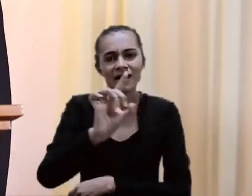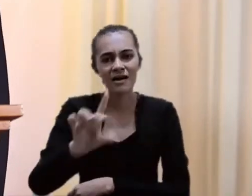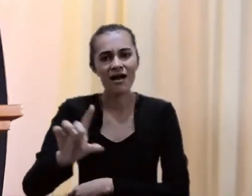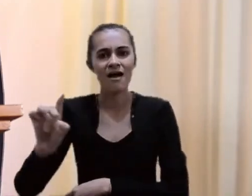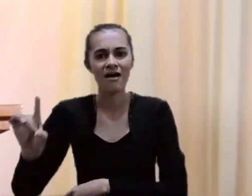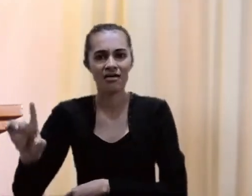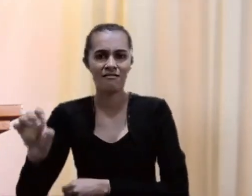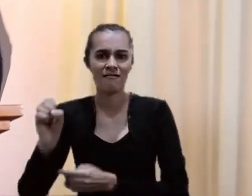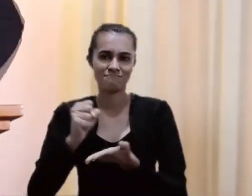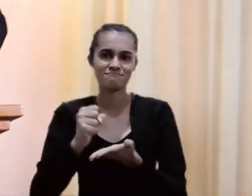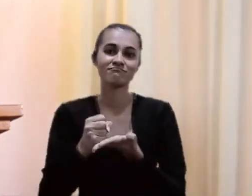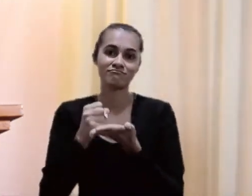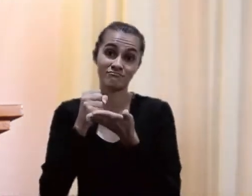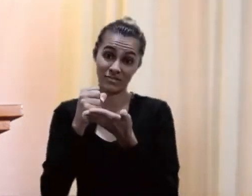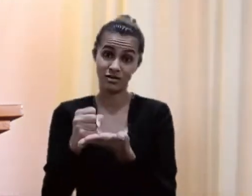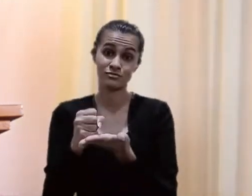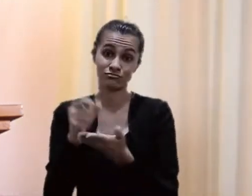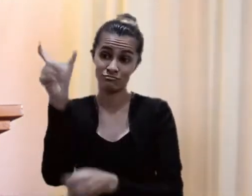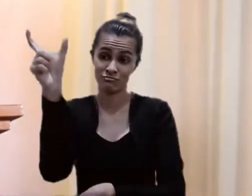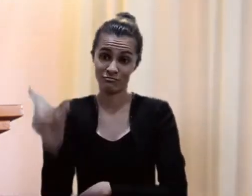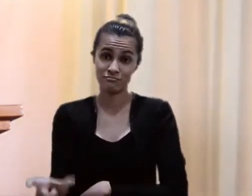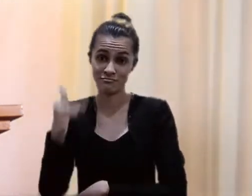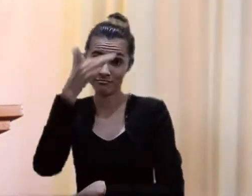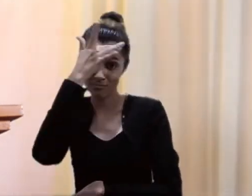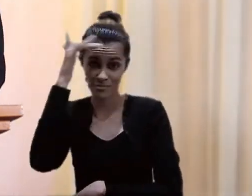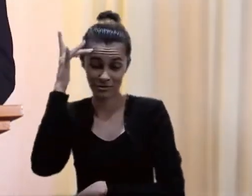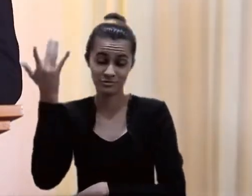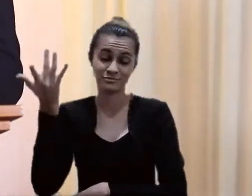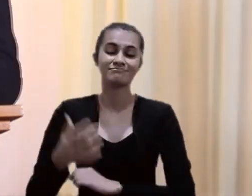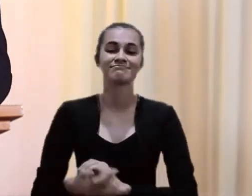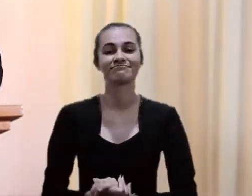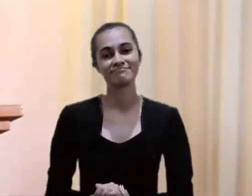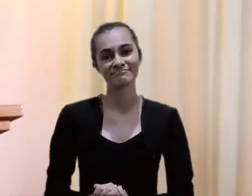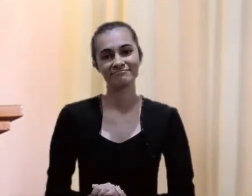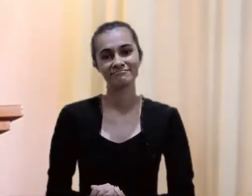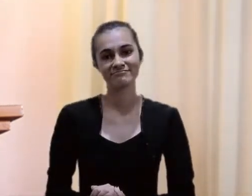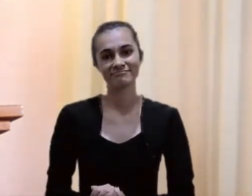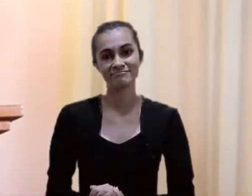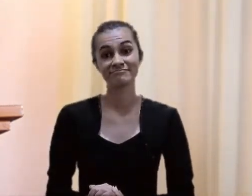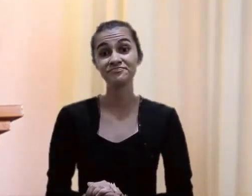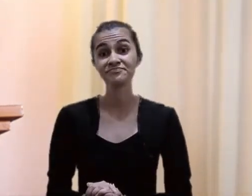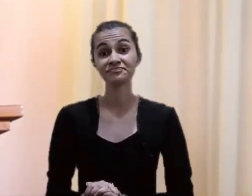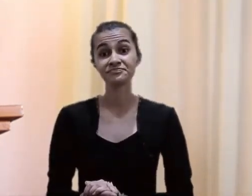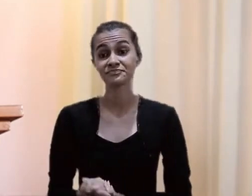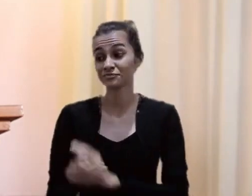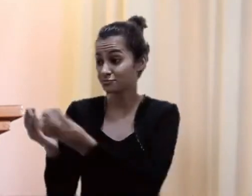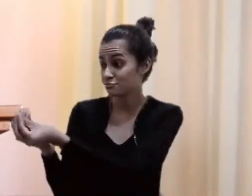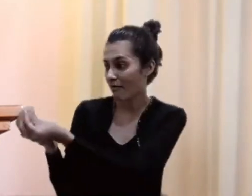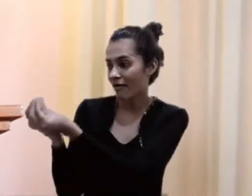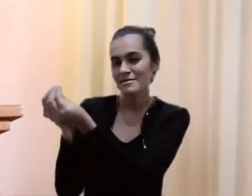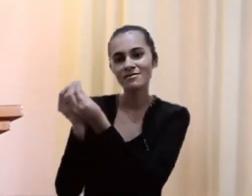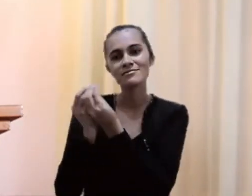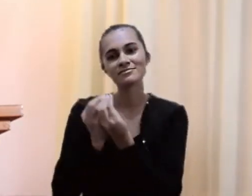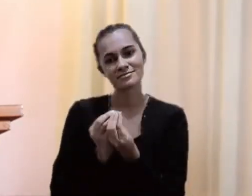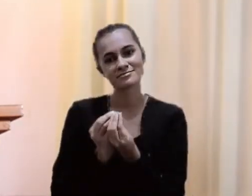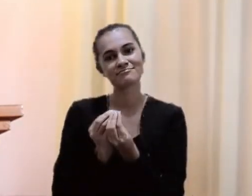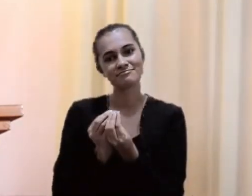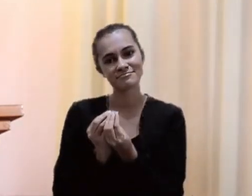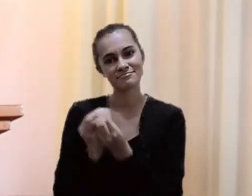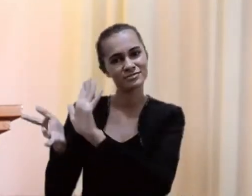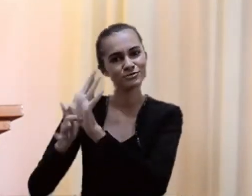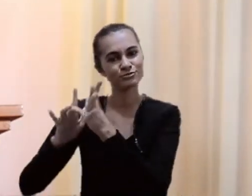O resultado será que quando venha Jesus, nós vamos receber o seu galardão. E para